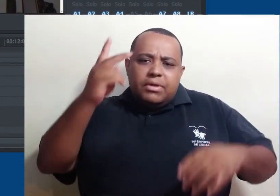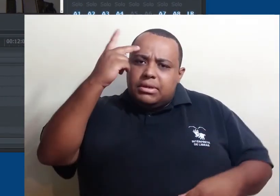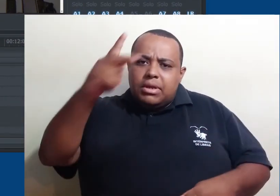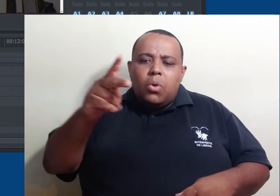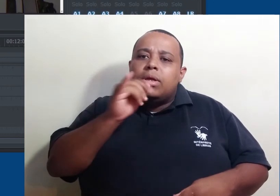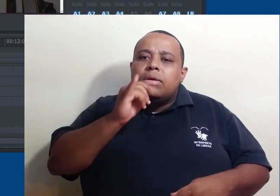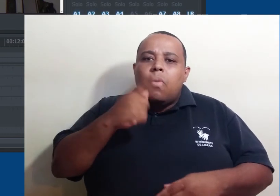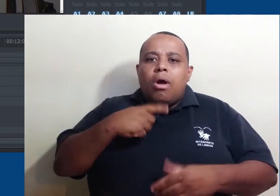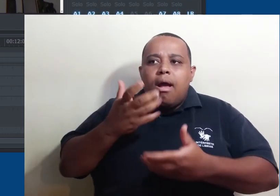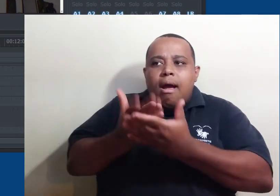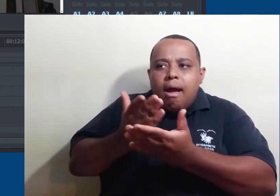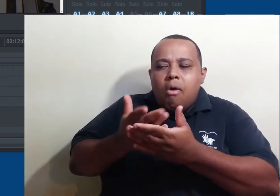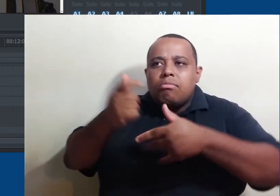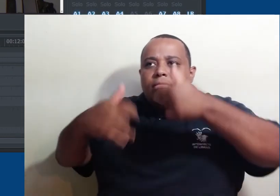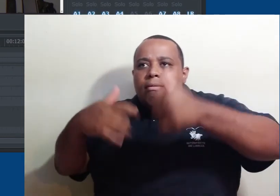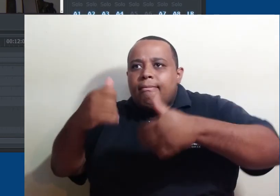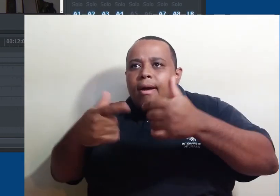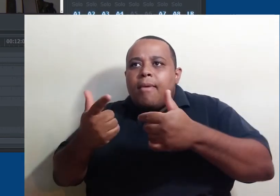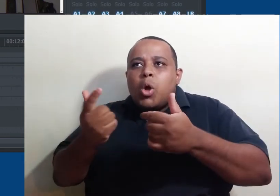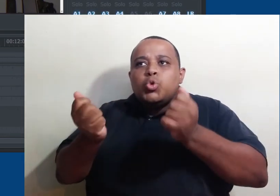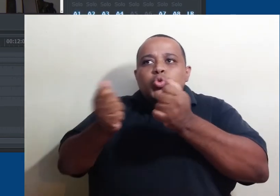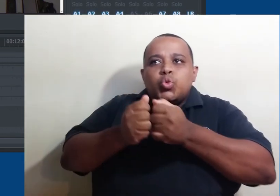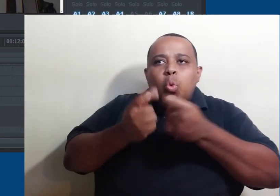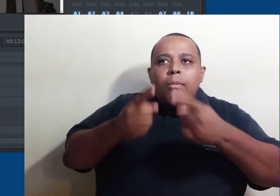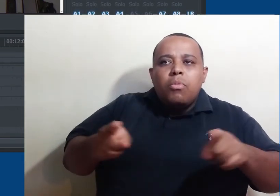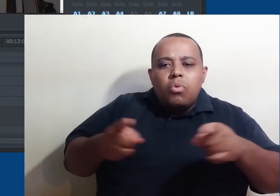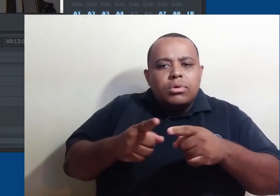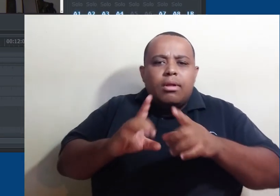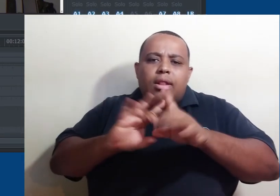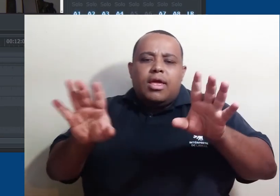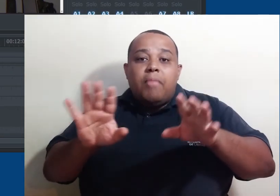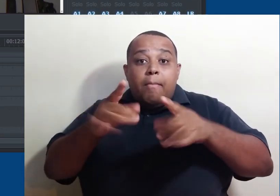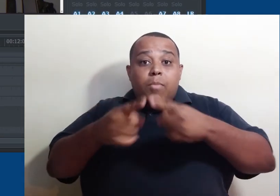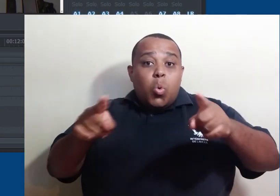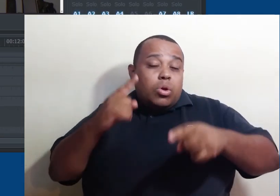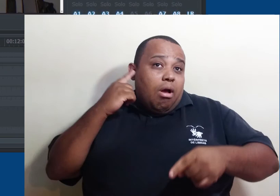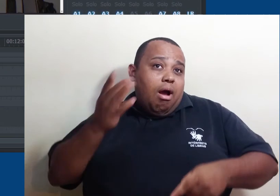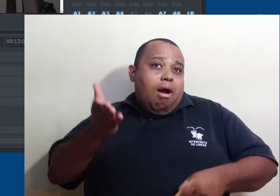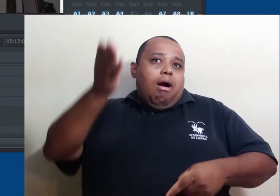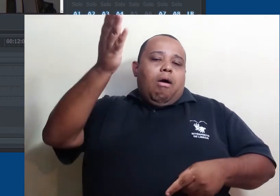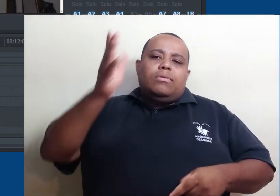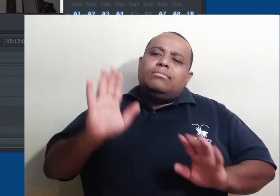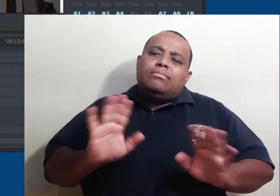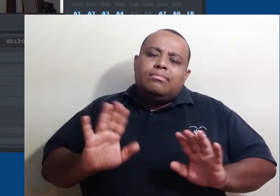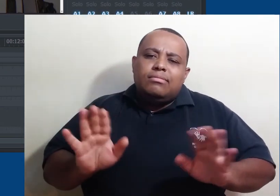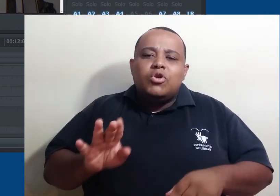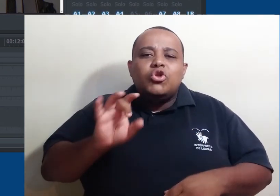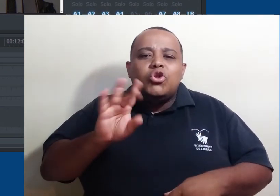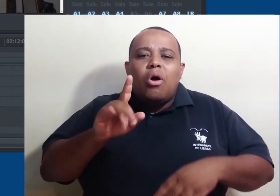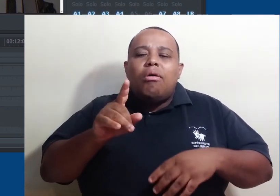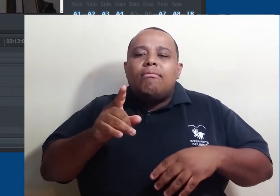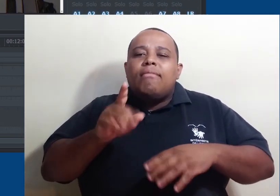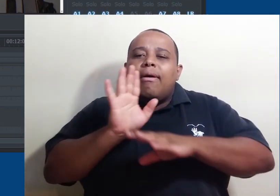sua aula, mas lembre de não deixá-la muito alta, tá gente? Ela não pode brigar com a sua voz. É só para dar um tchan, para gerar um